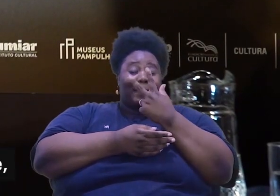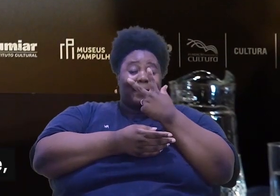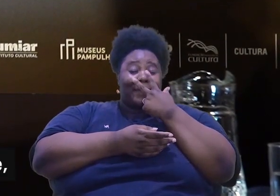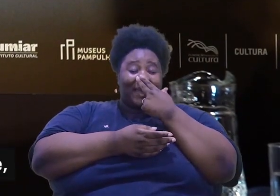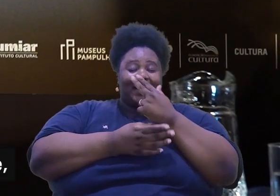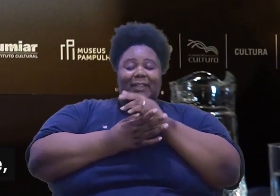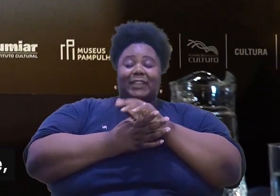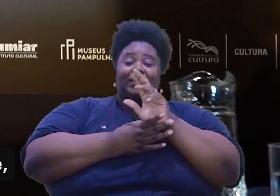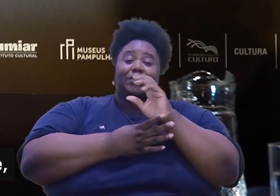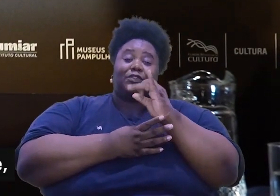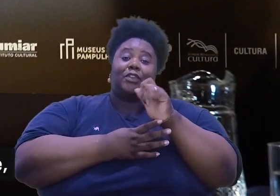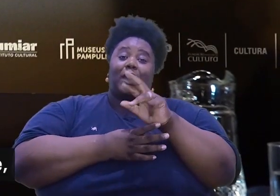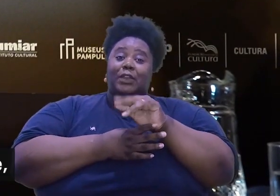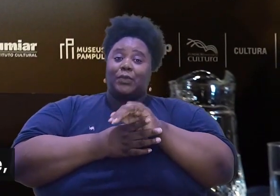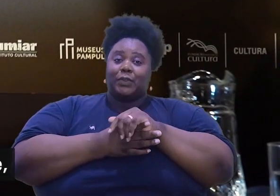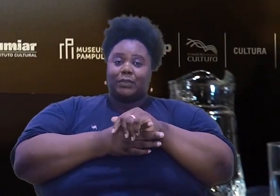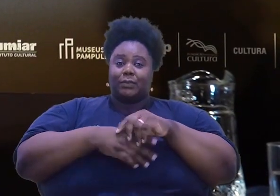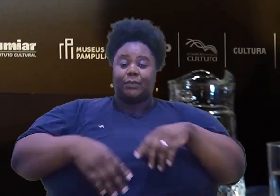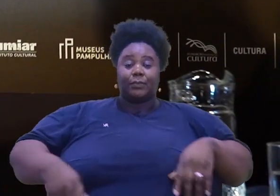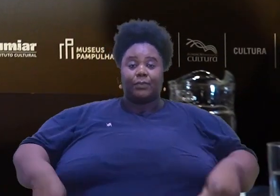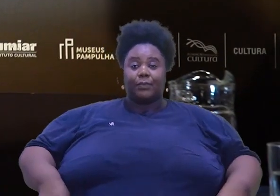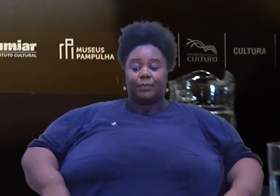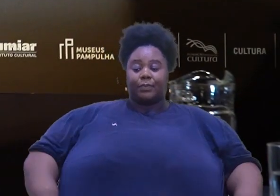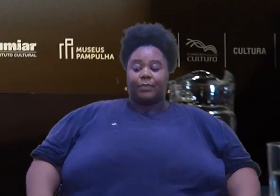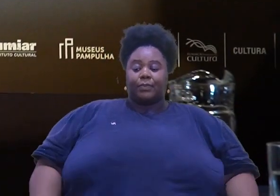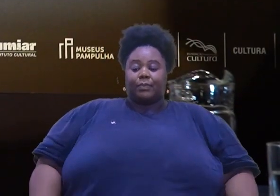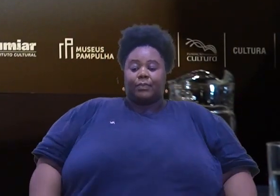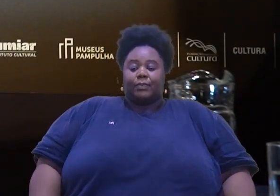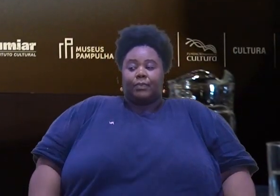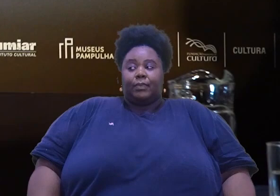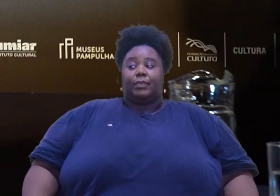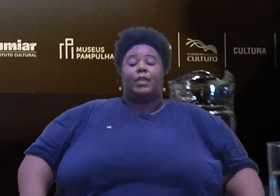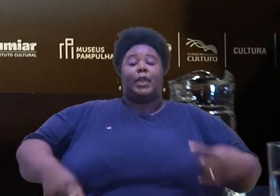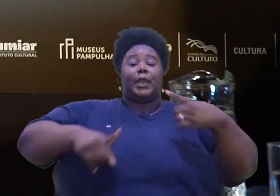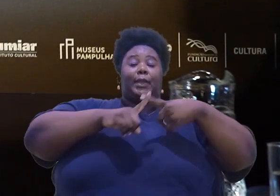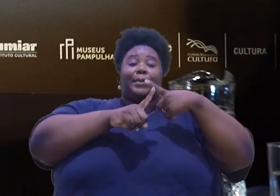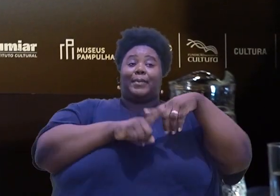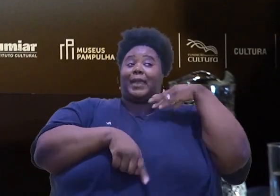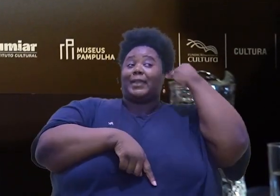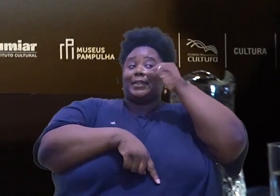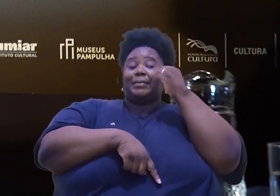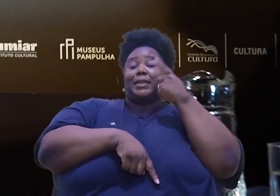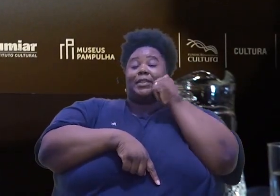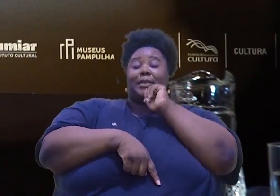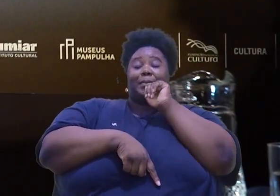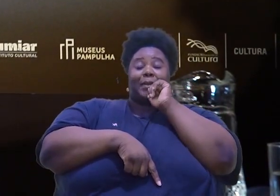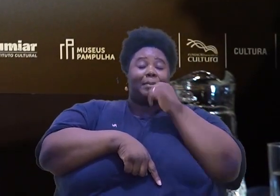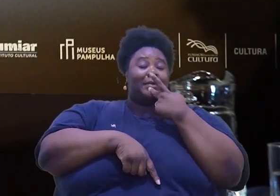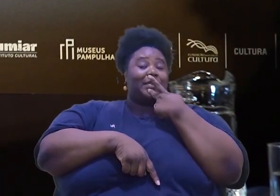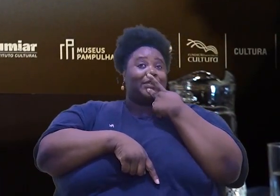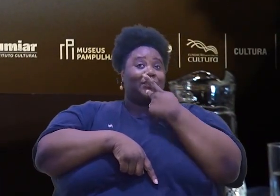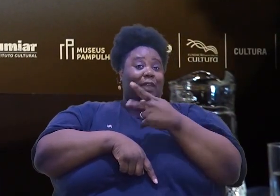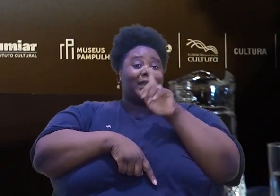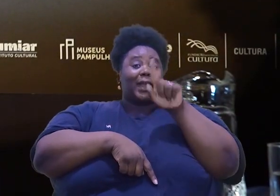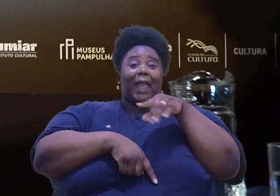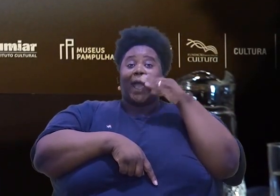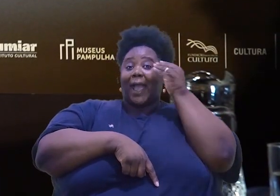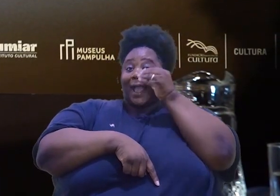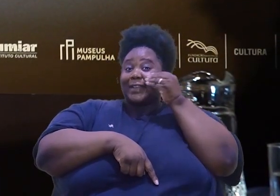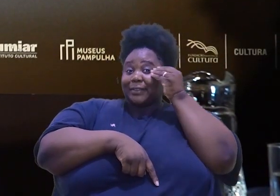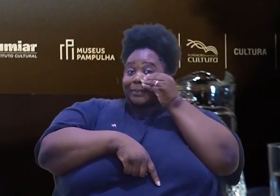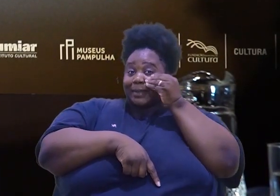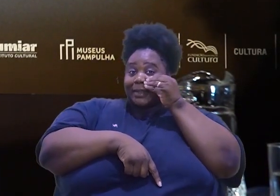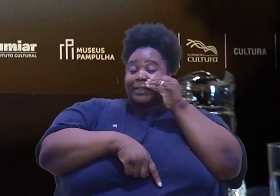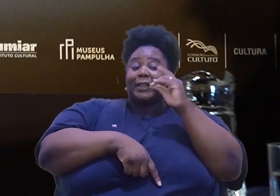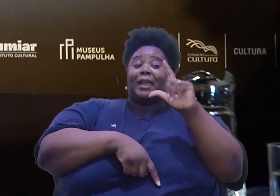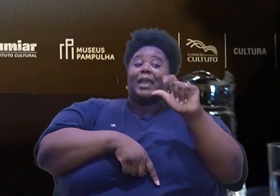de Carolina, muito semelhante, porque as experiências que minha mãe relata são as experiências